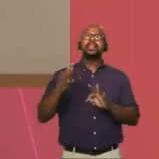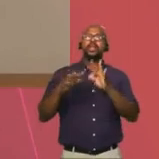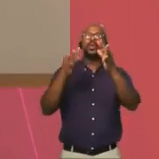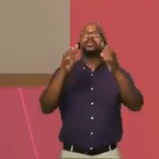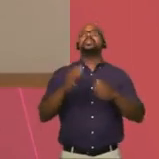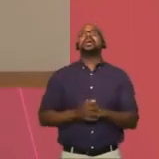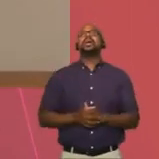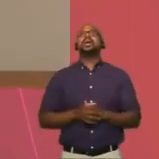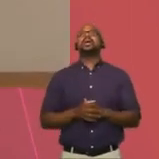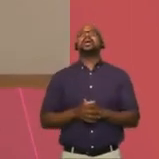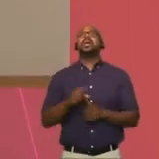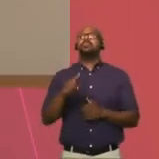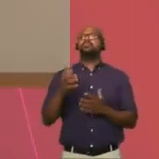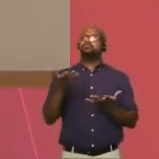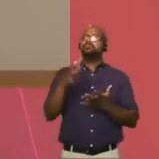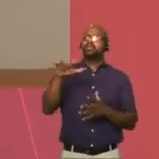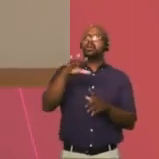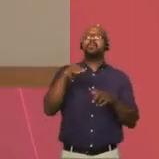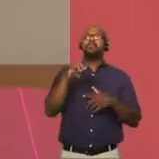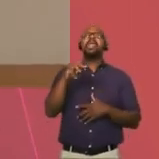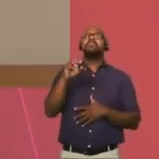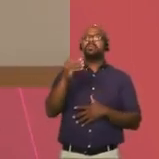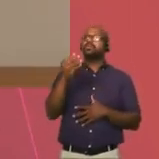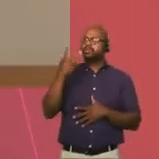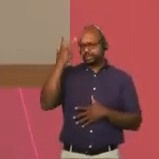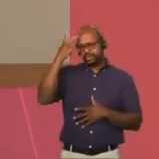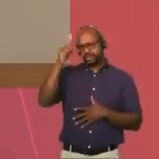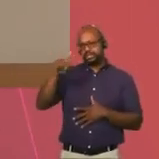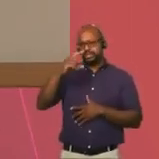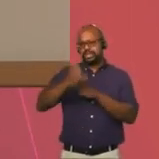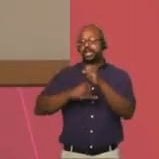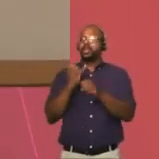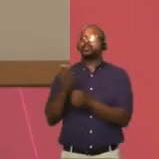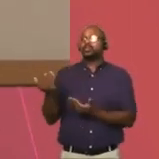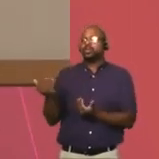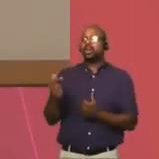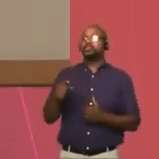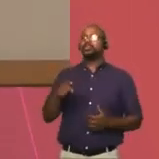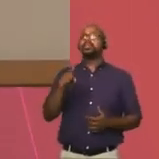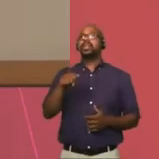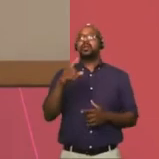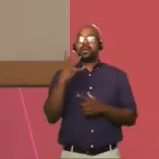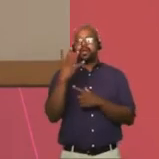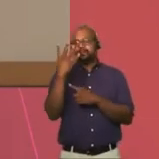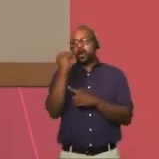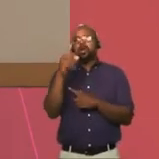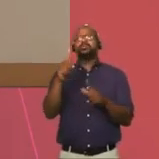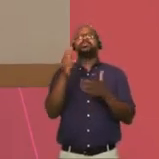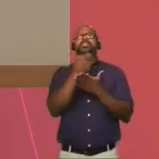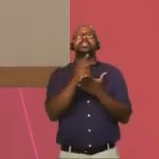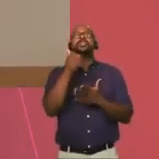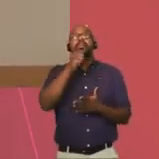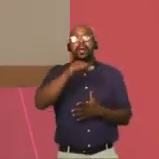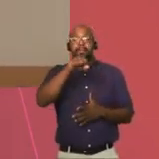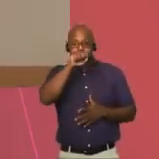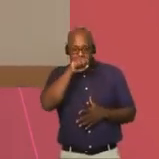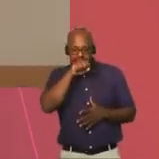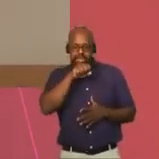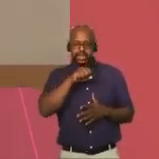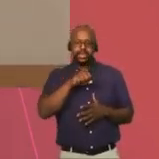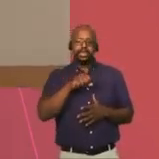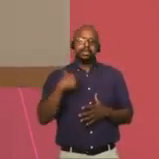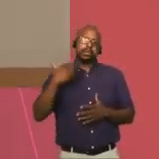tecnologia é o mesmo interessante na internet e fala muito que os jovens né que é uma foto uma desenho de mamãe